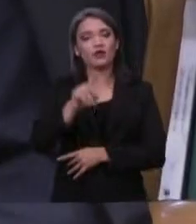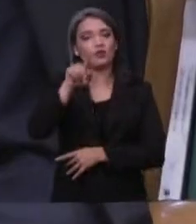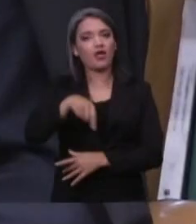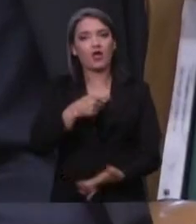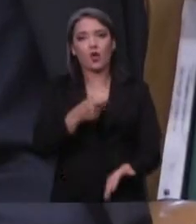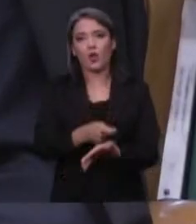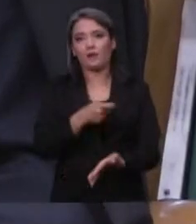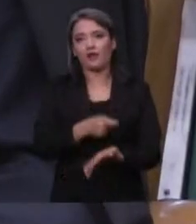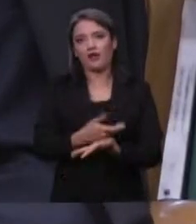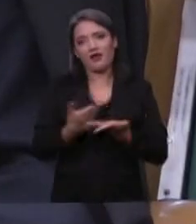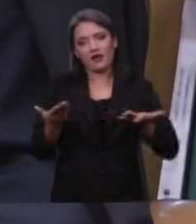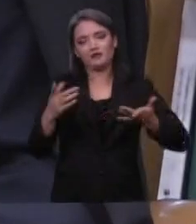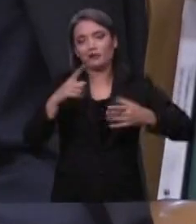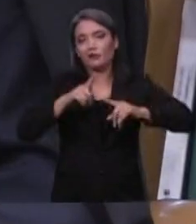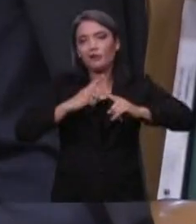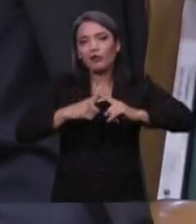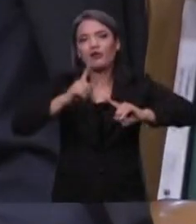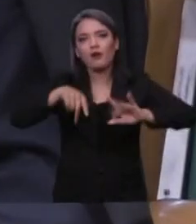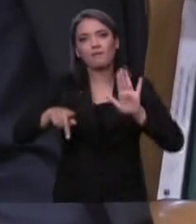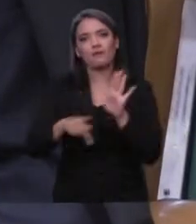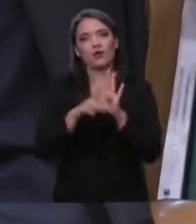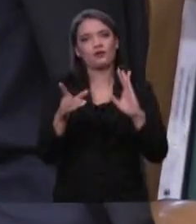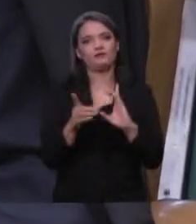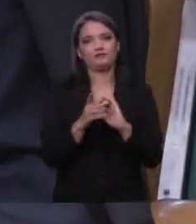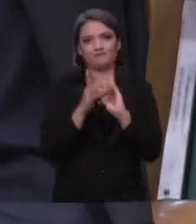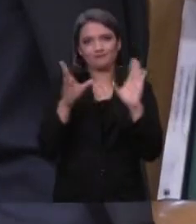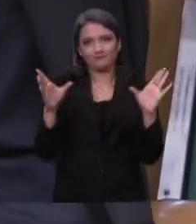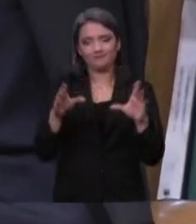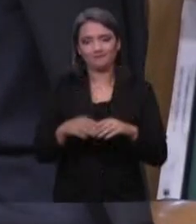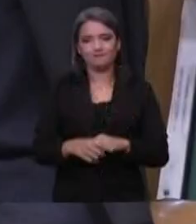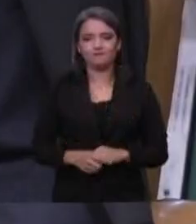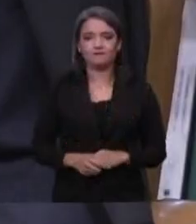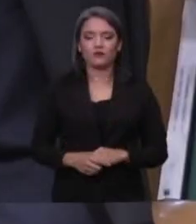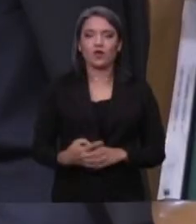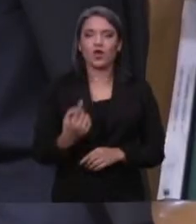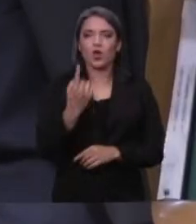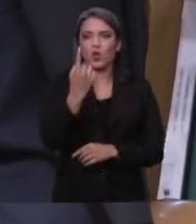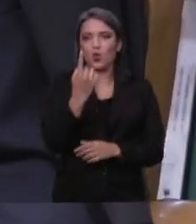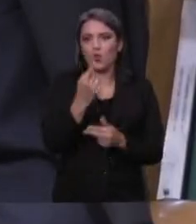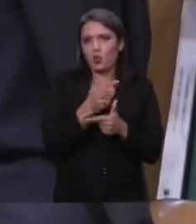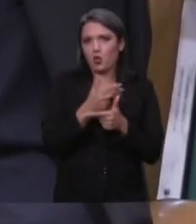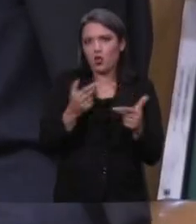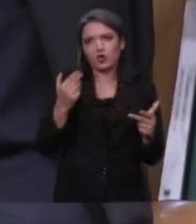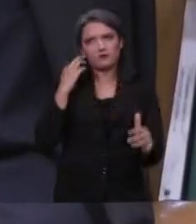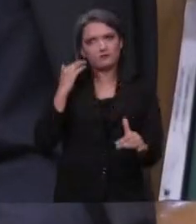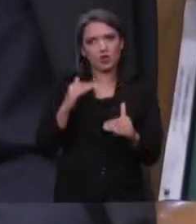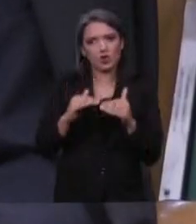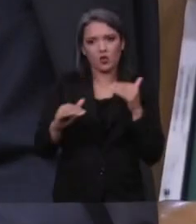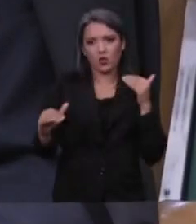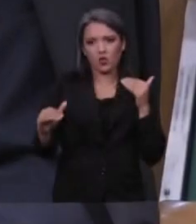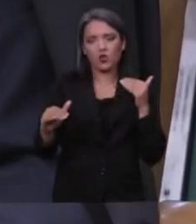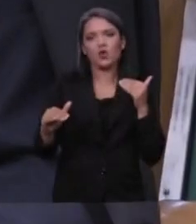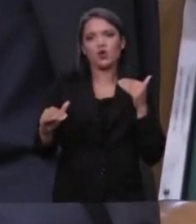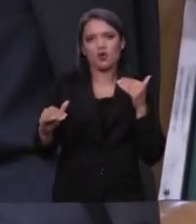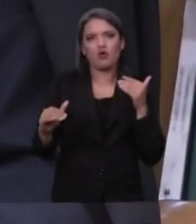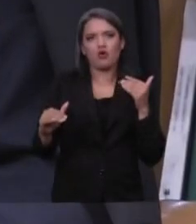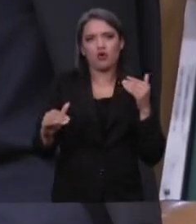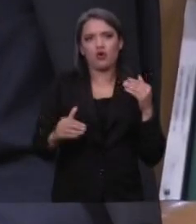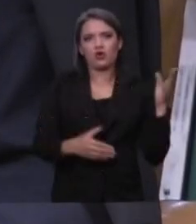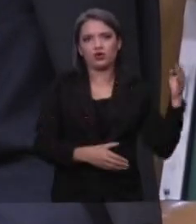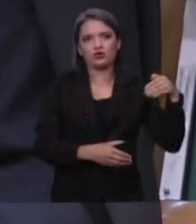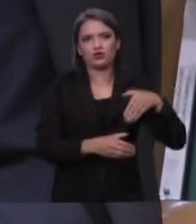imposição democrática. A única divergência, presidente, que eu tenho em relação ao voto do